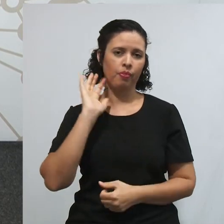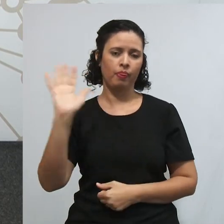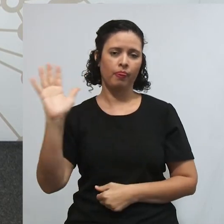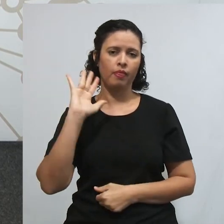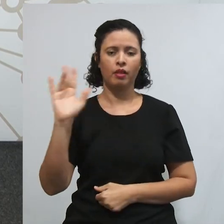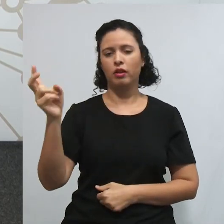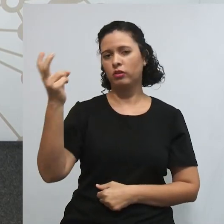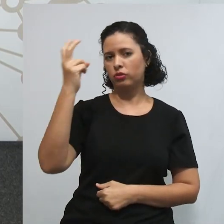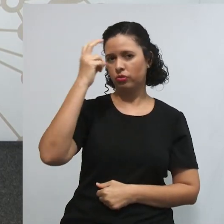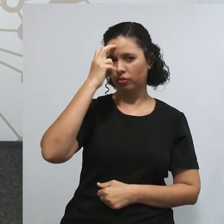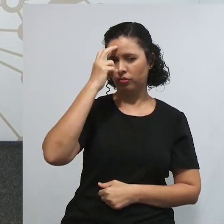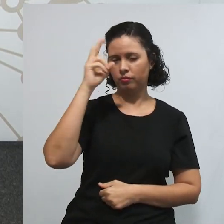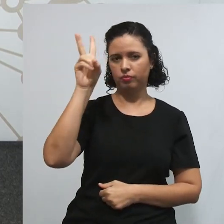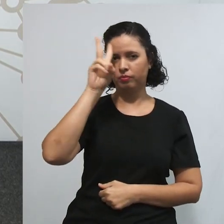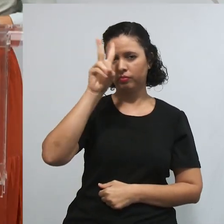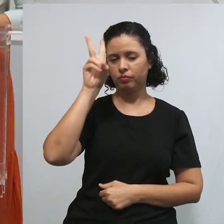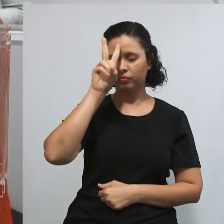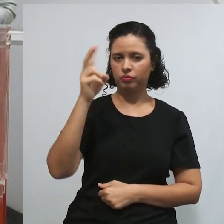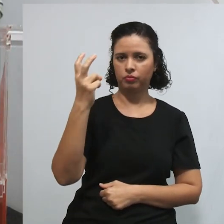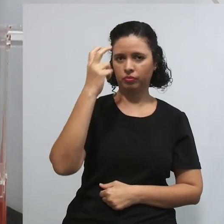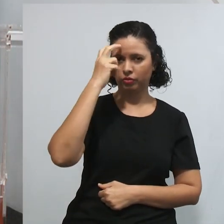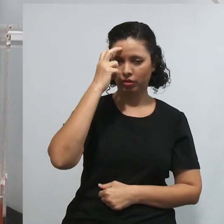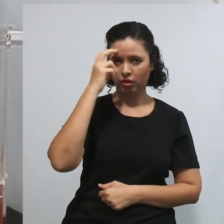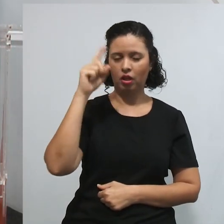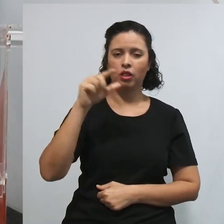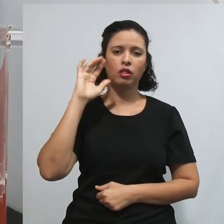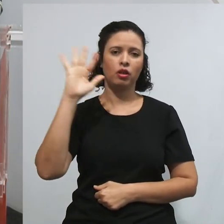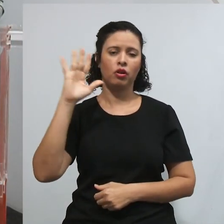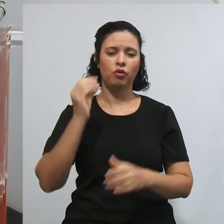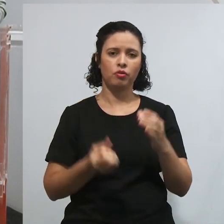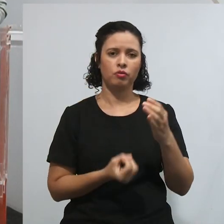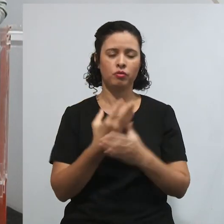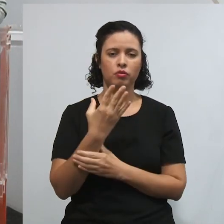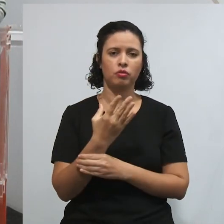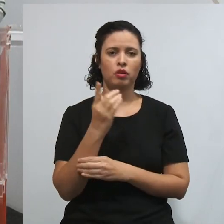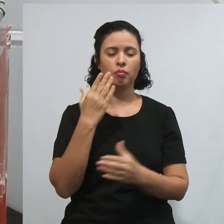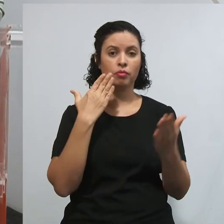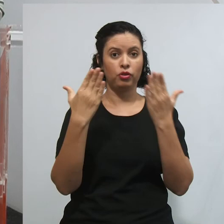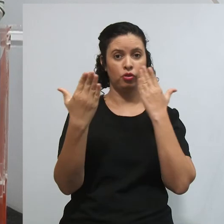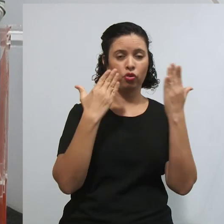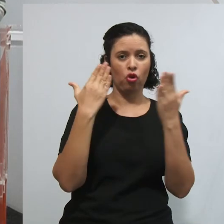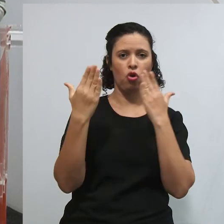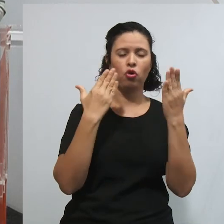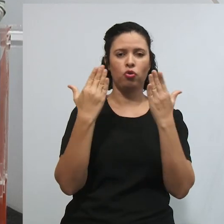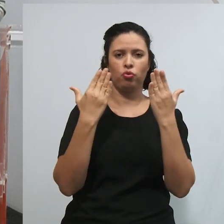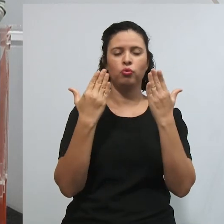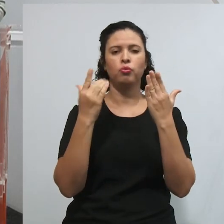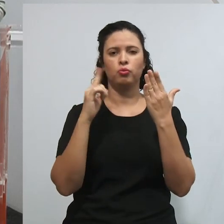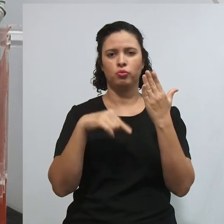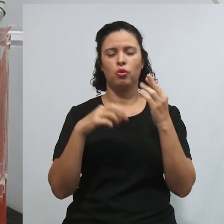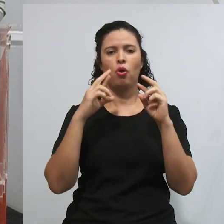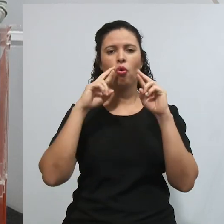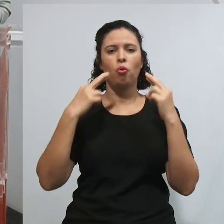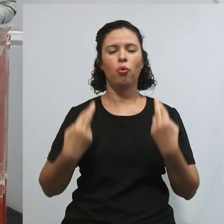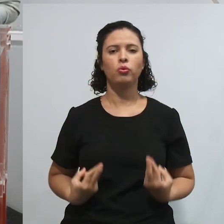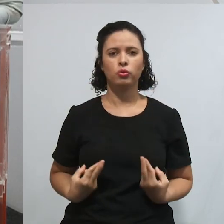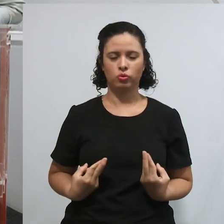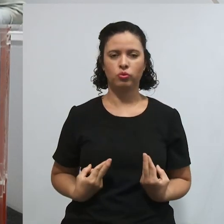teoria histórico-cultural, que foi uma teoria formulada pelo psicólogo russo